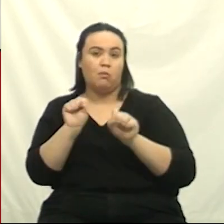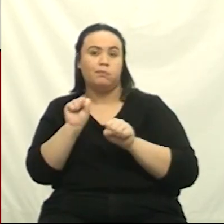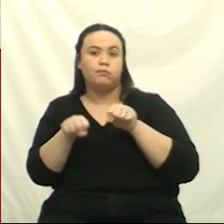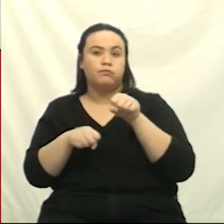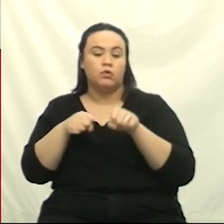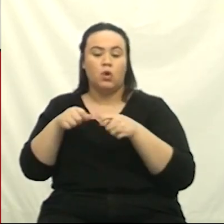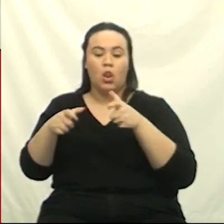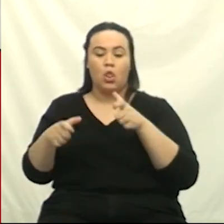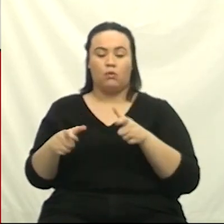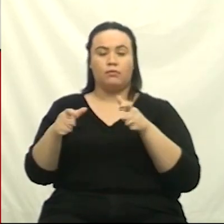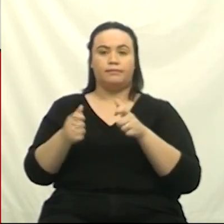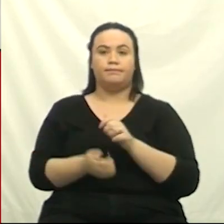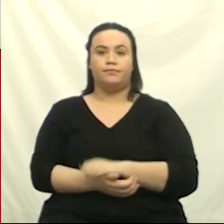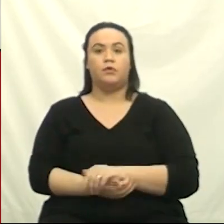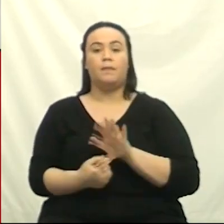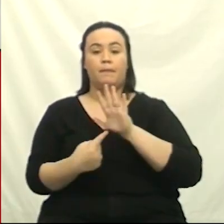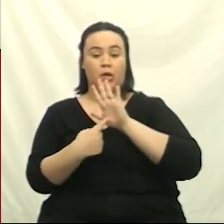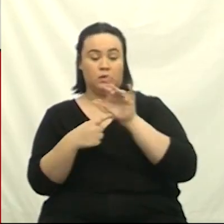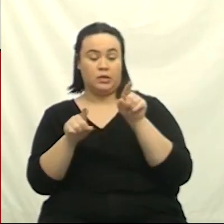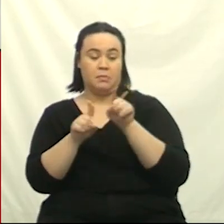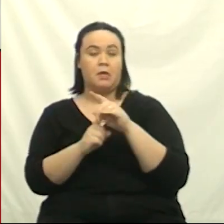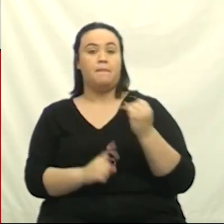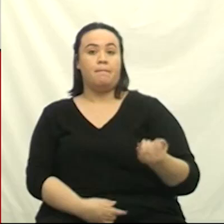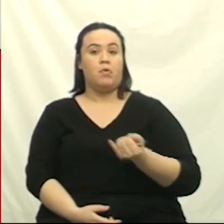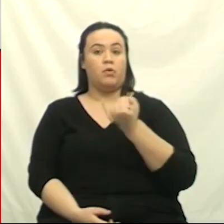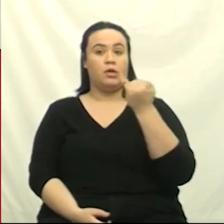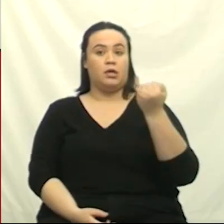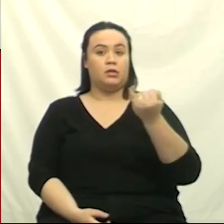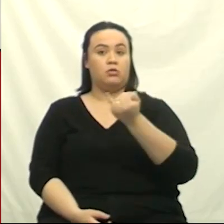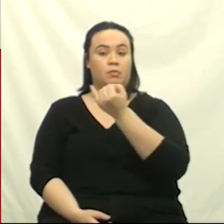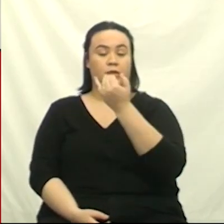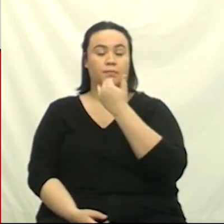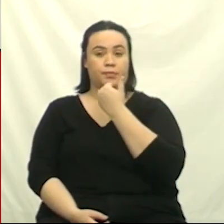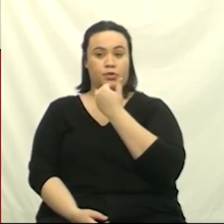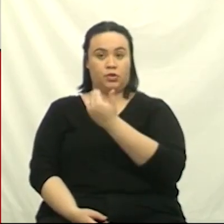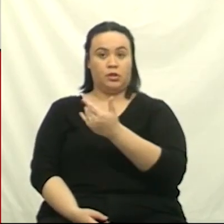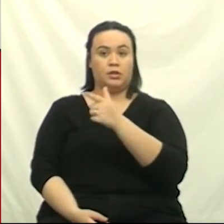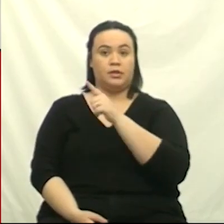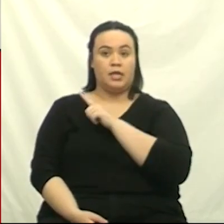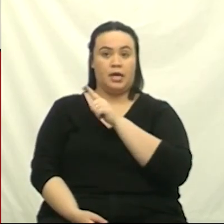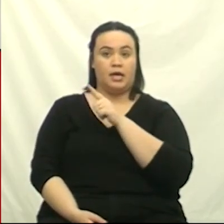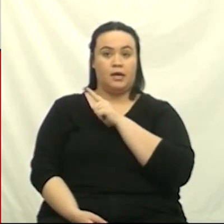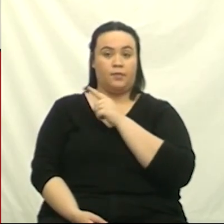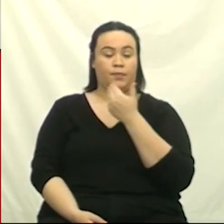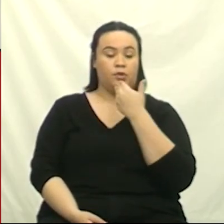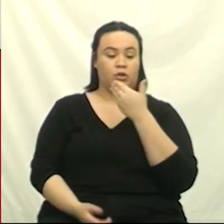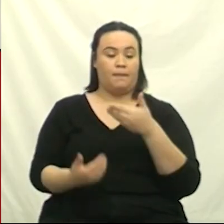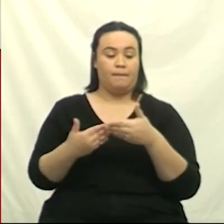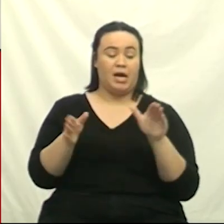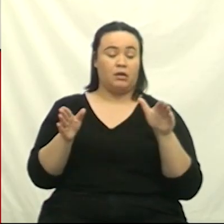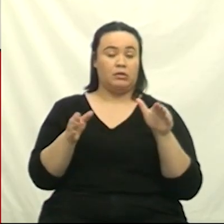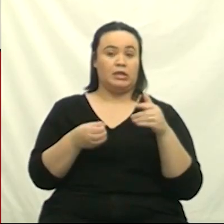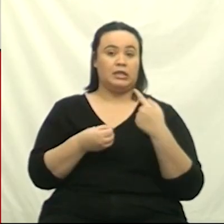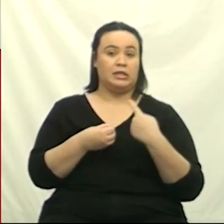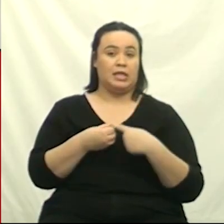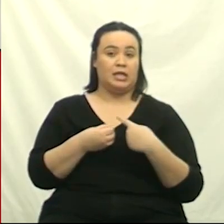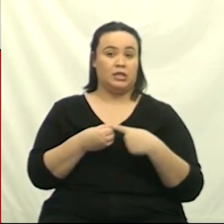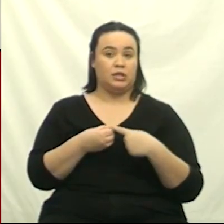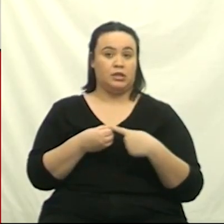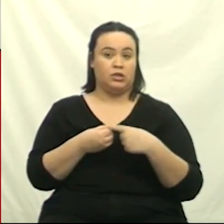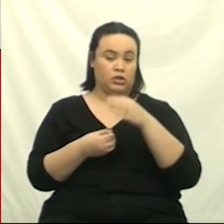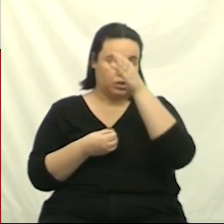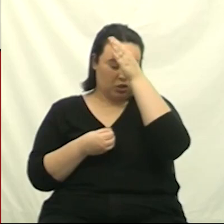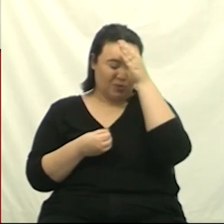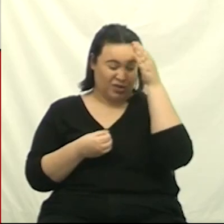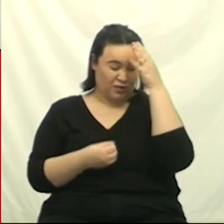pelo local ressalta que sobre a tal demanda há um protocolo aberto no município de Cristilma desde fevereiro